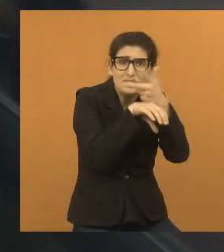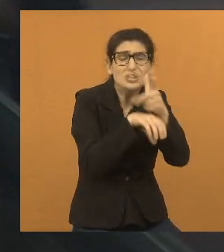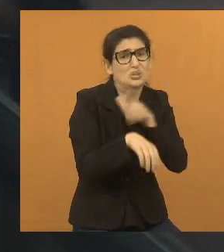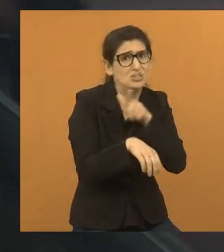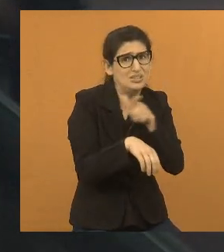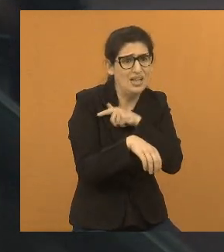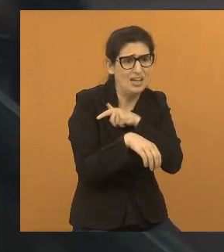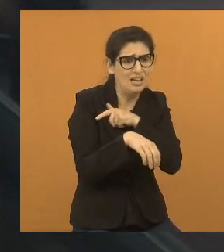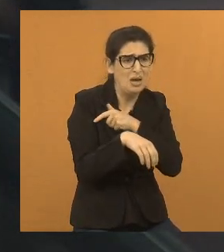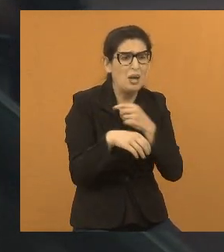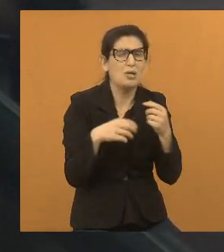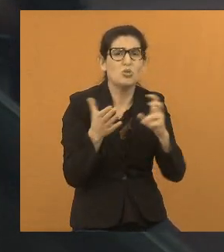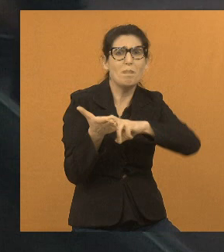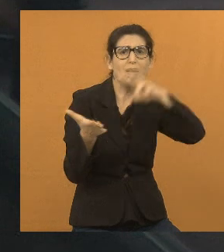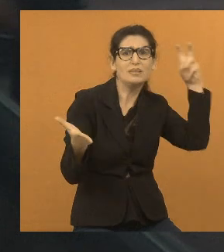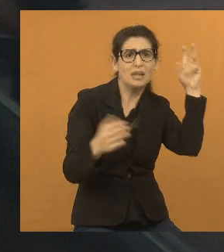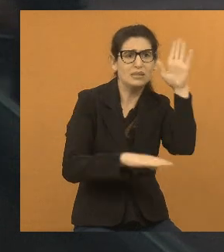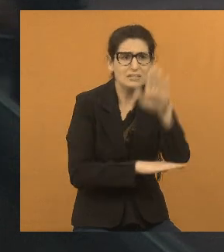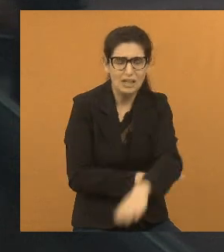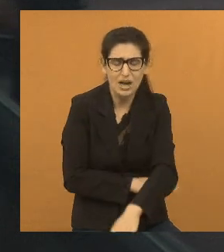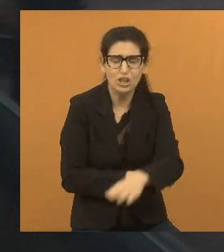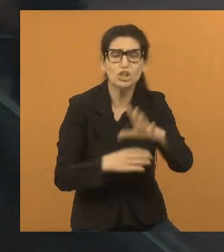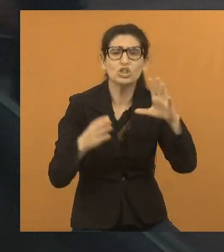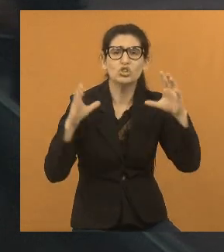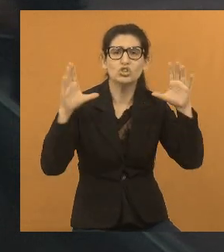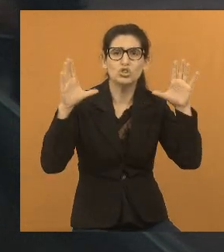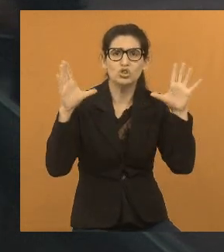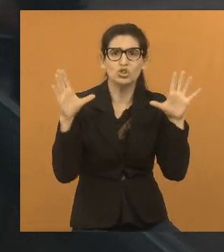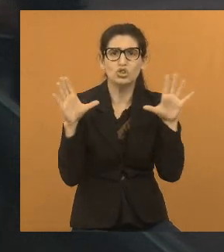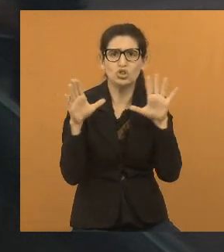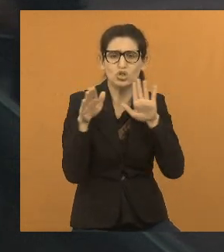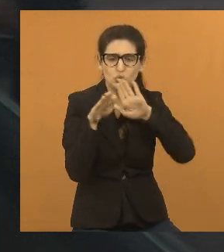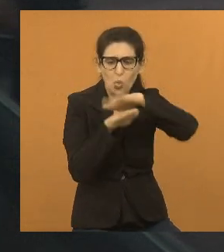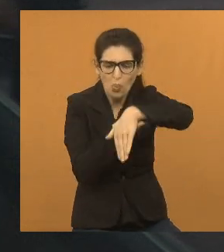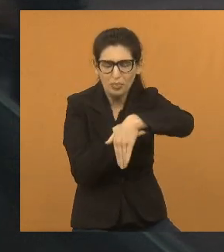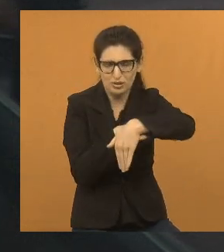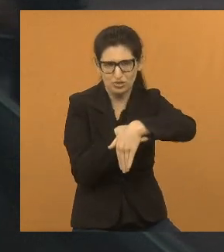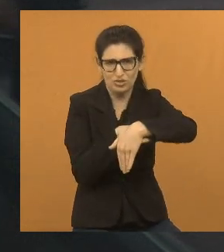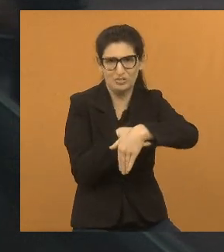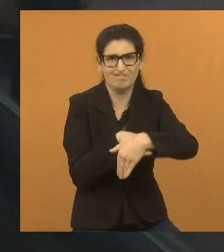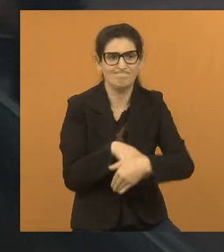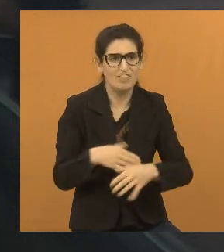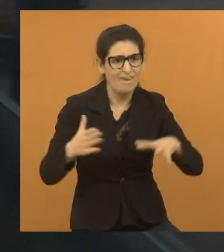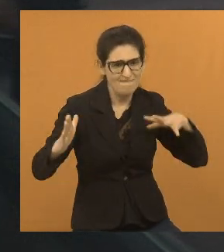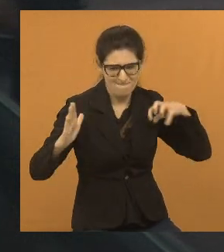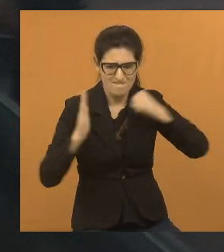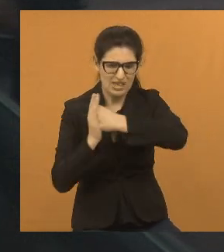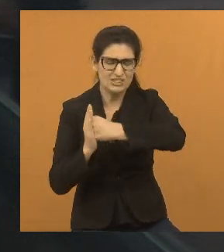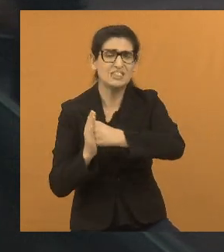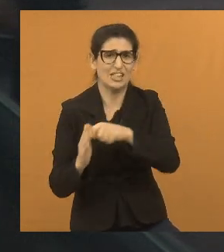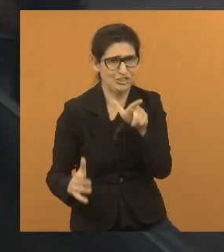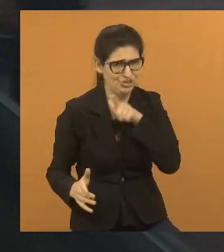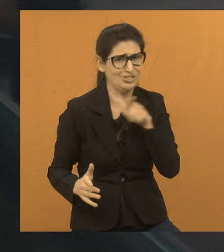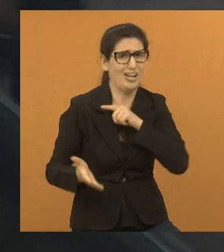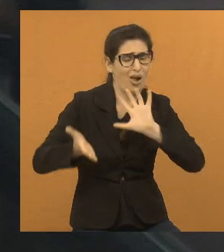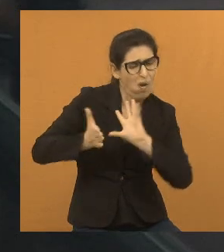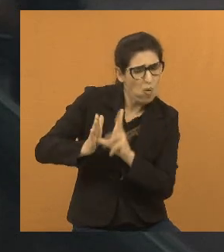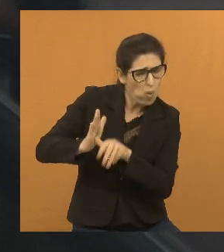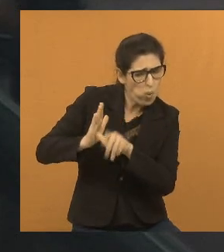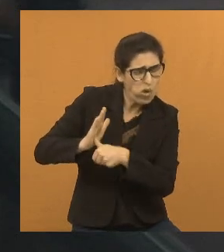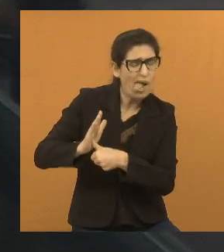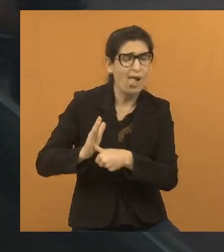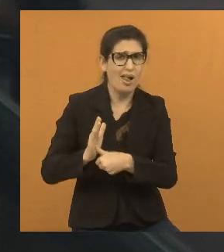noite. Vários acidentes, inclusive com vítimas fatais, registrado, tá? Assaltos durante a